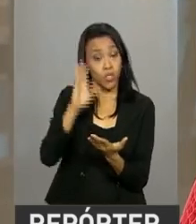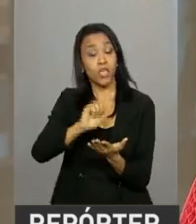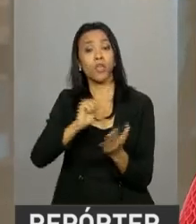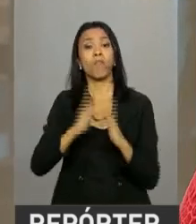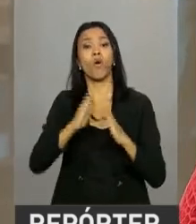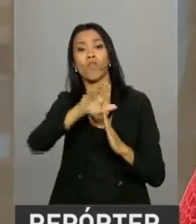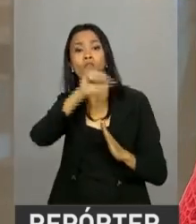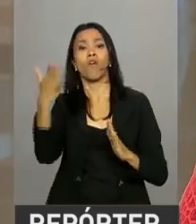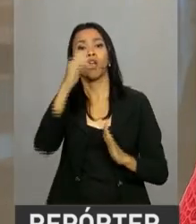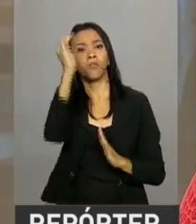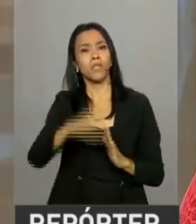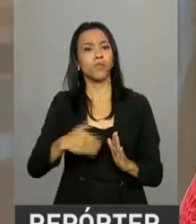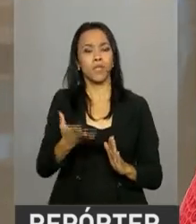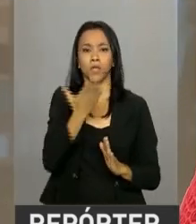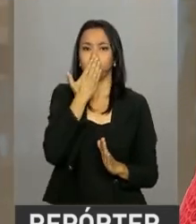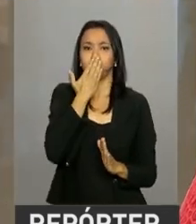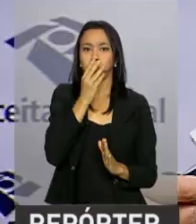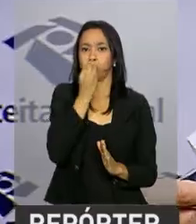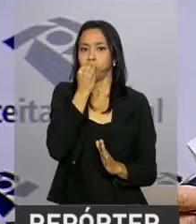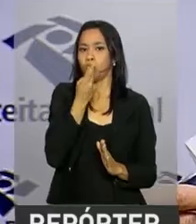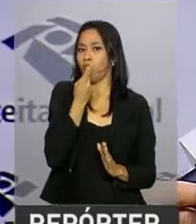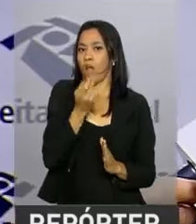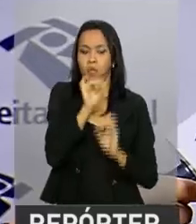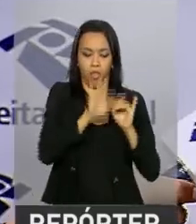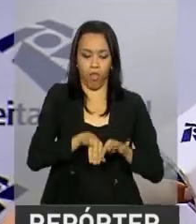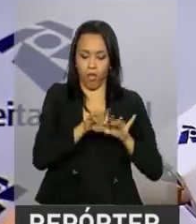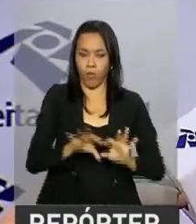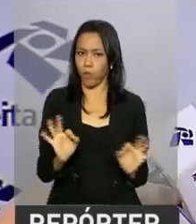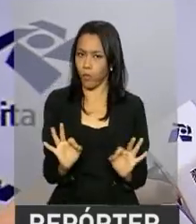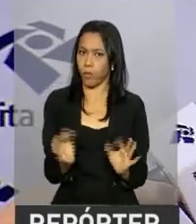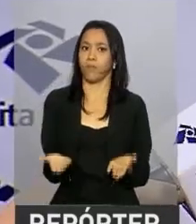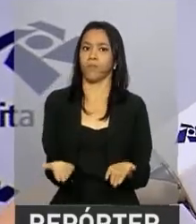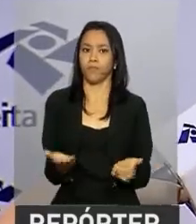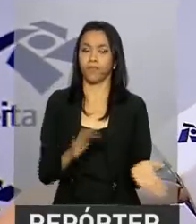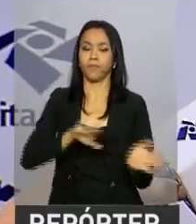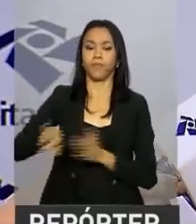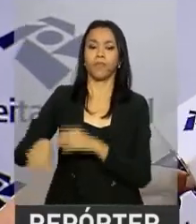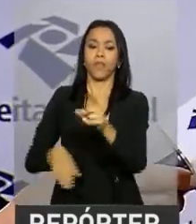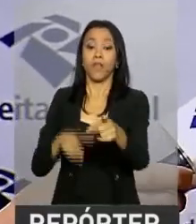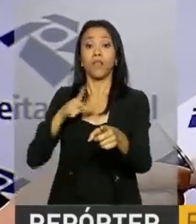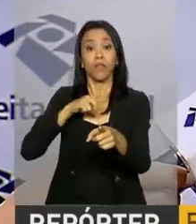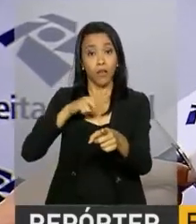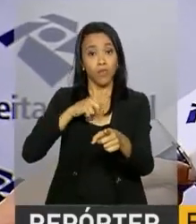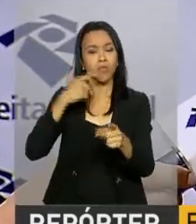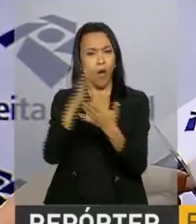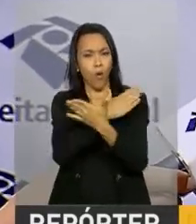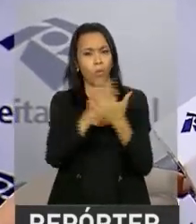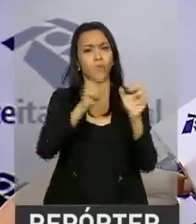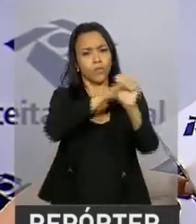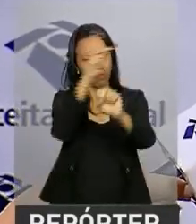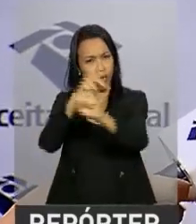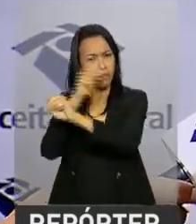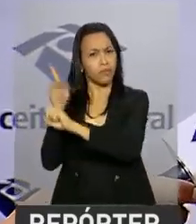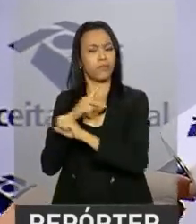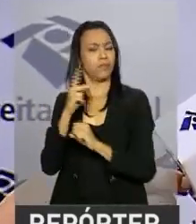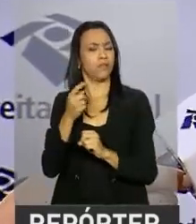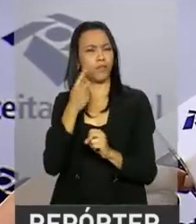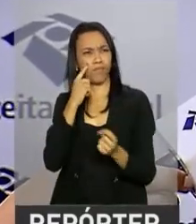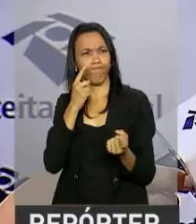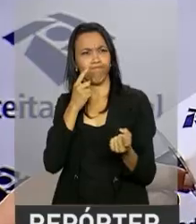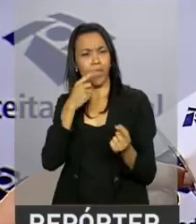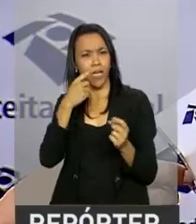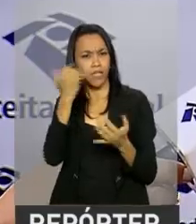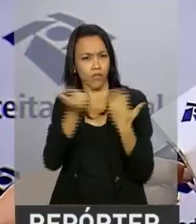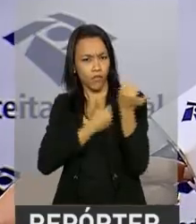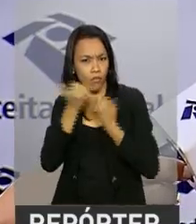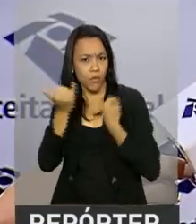no exterior não declarados ao fisco. Nós estamos negociando acordos executivos com alguns países que são de nosso interesse para que esses dados,